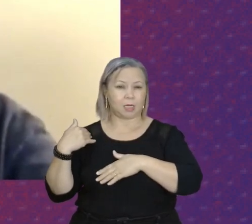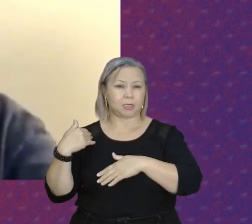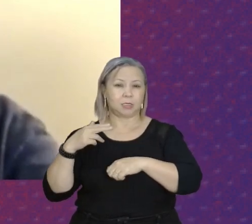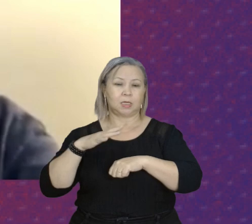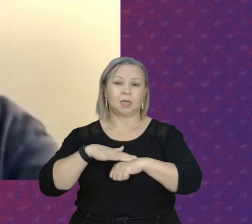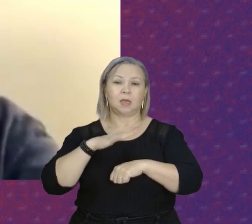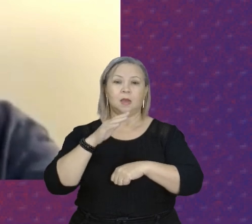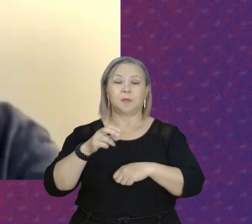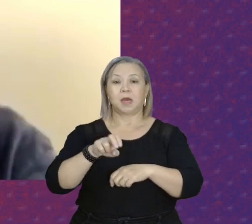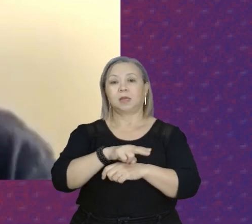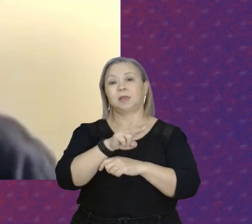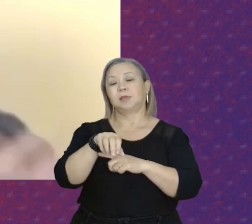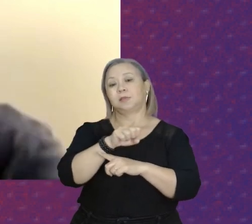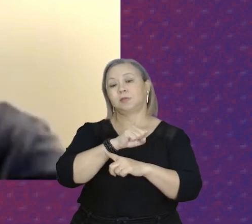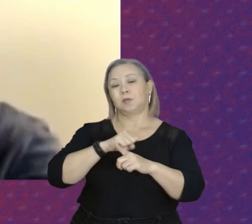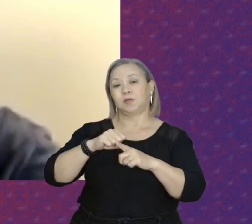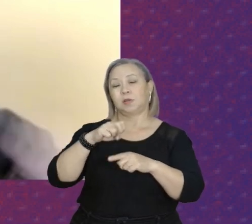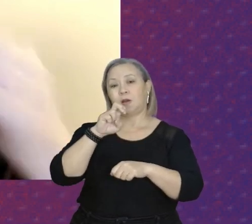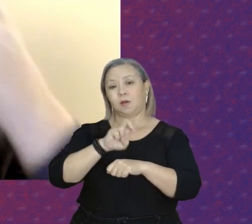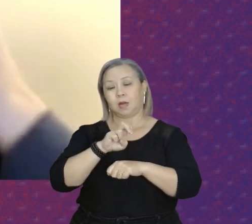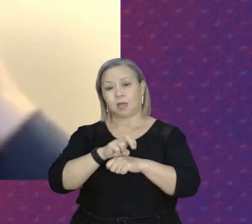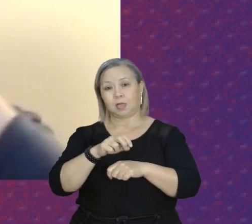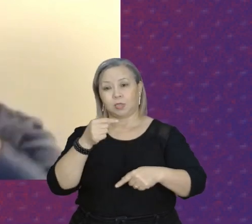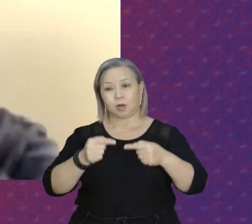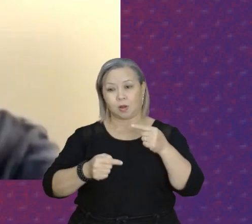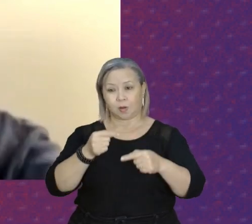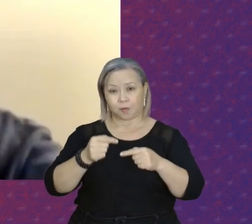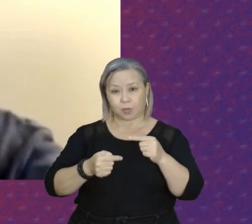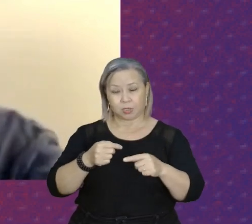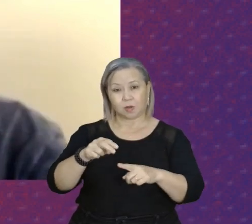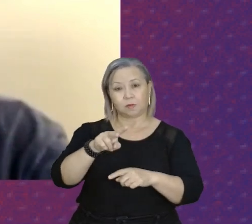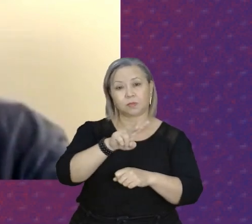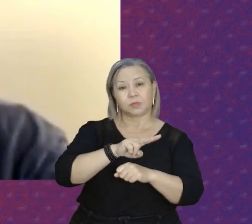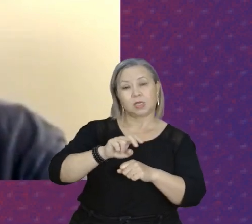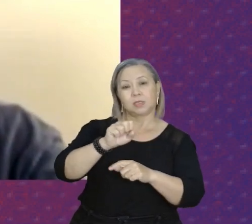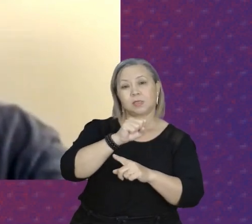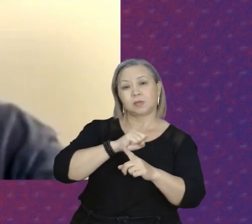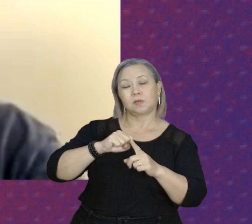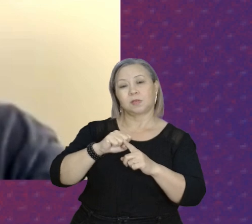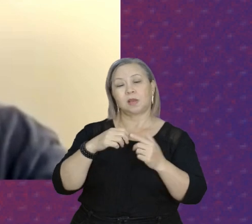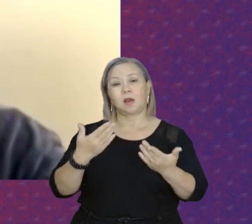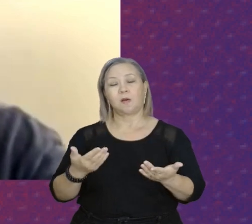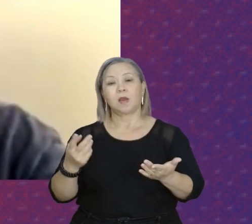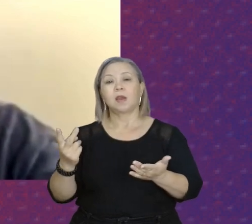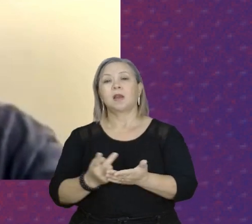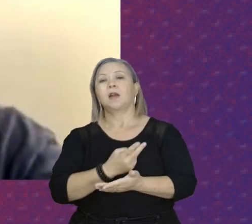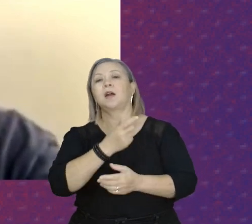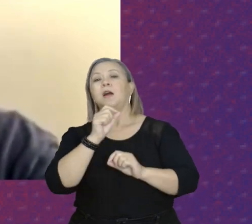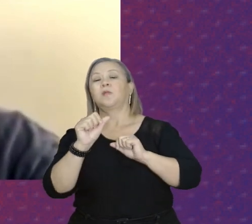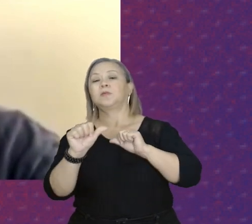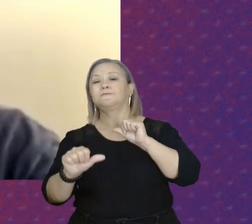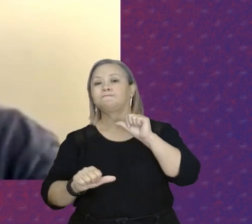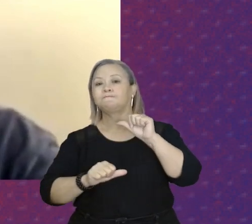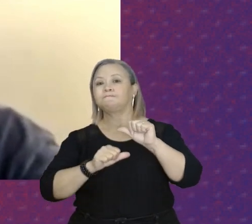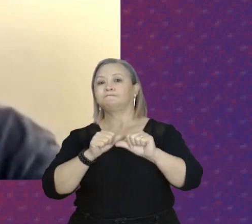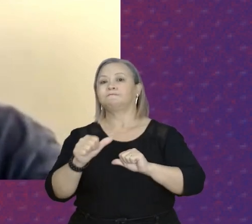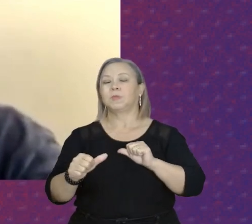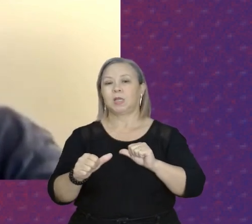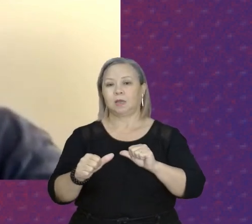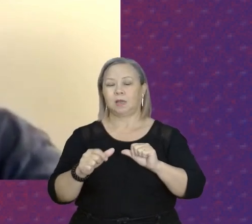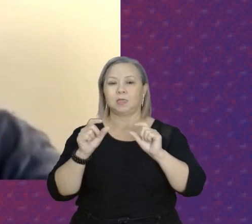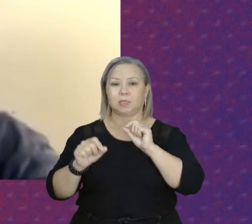assistência social, né? A creche era uma política vinculada com a assistência social, e aí acontece uma transição